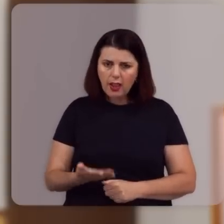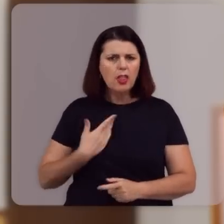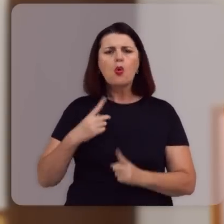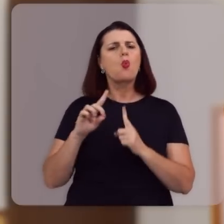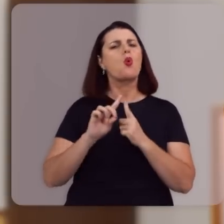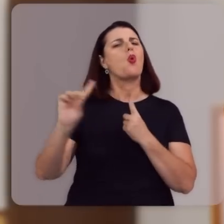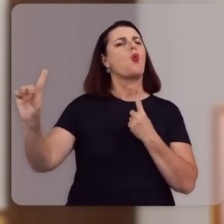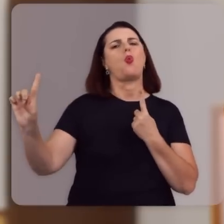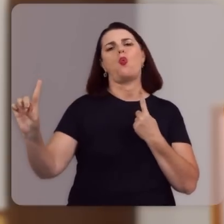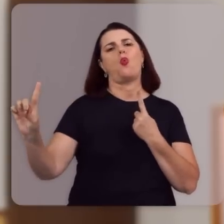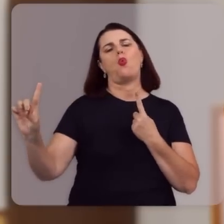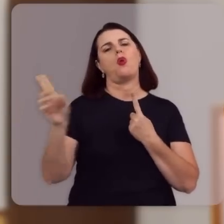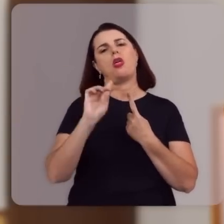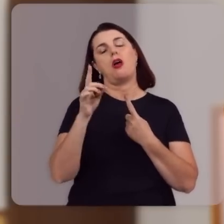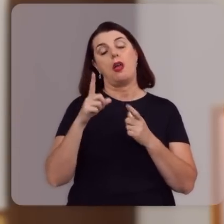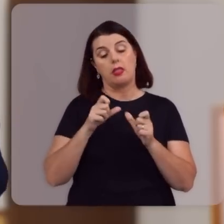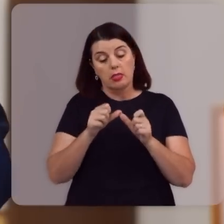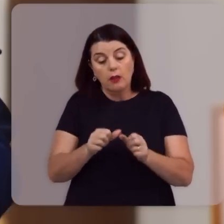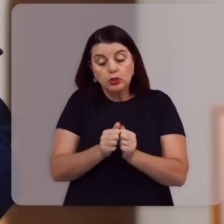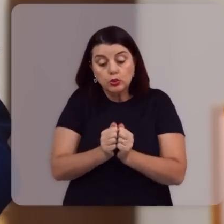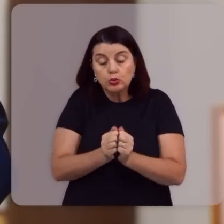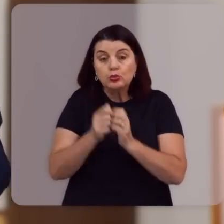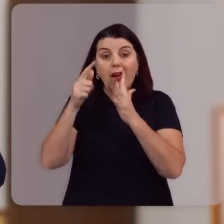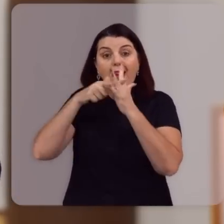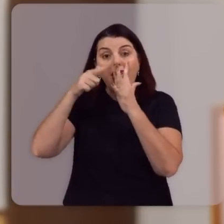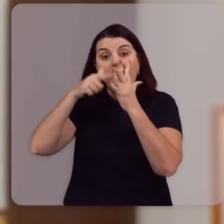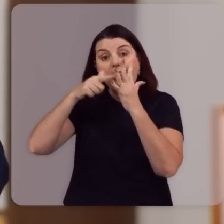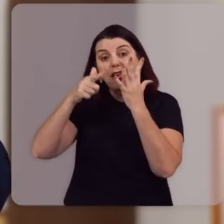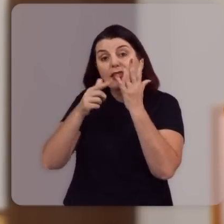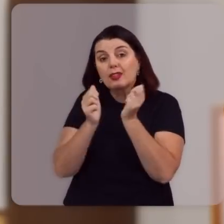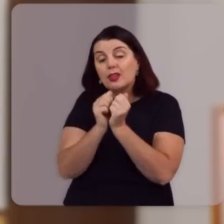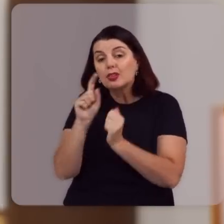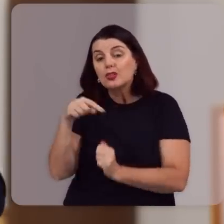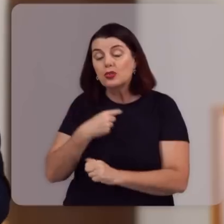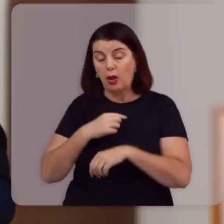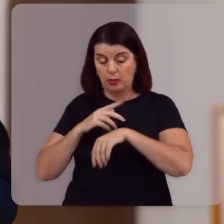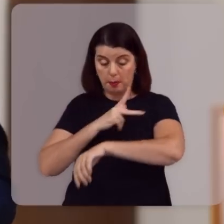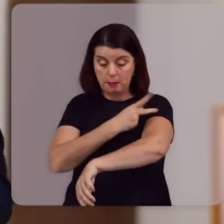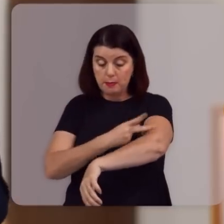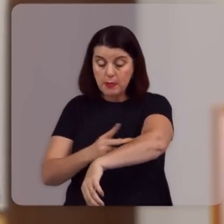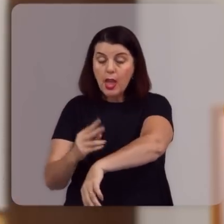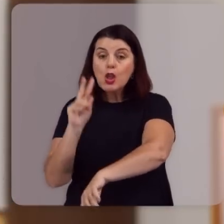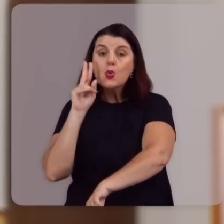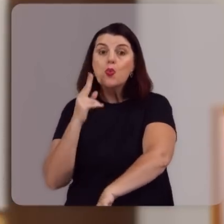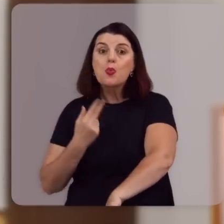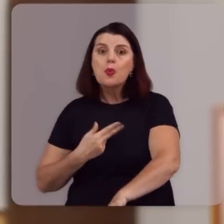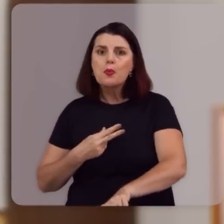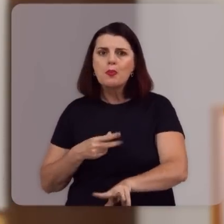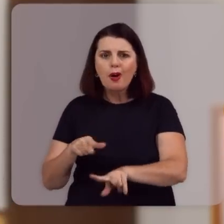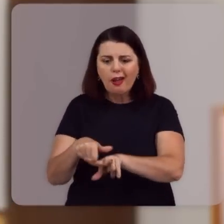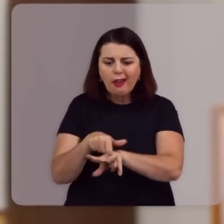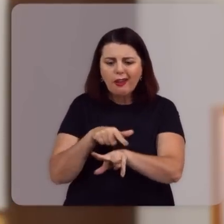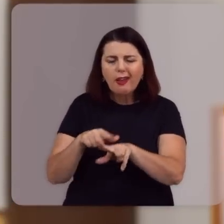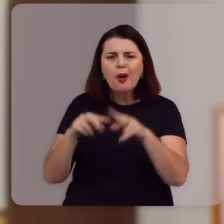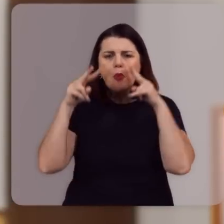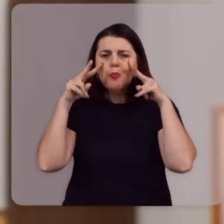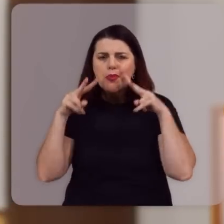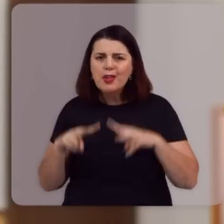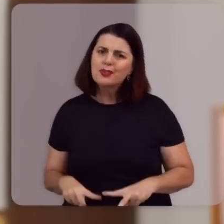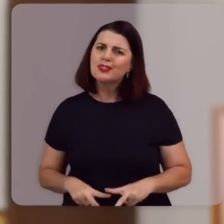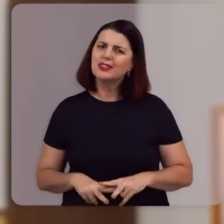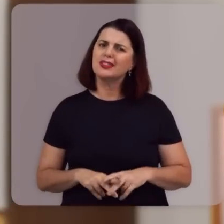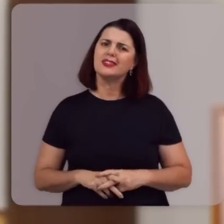nós, mas ele habitou entre nós. Ele vestiu pele humana, ele calçou as sandálias da